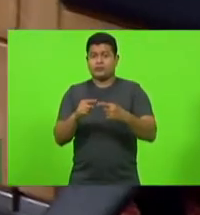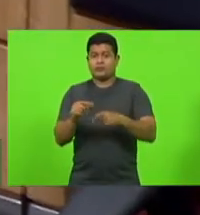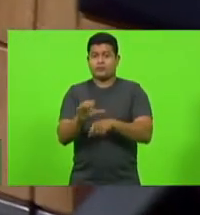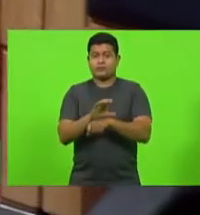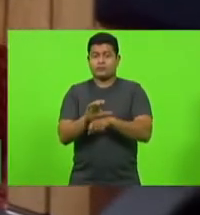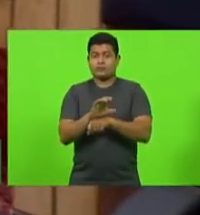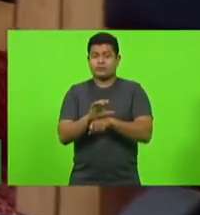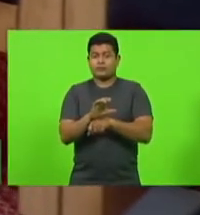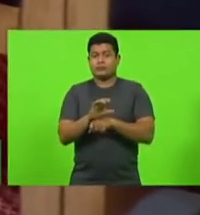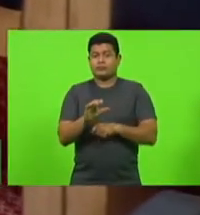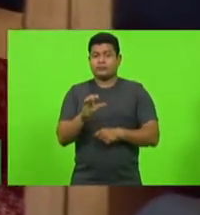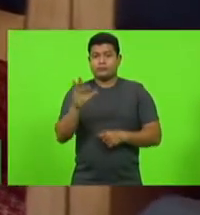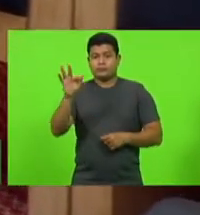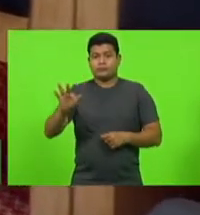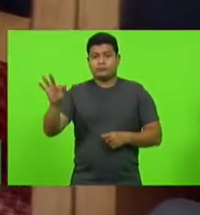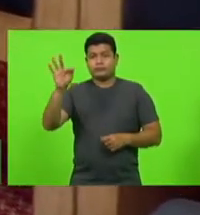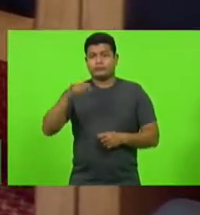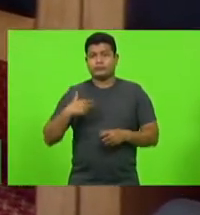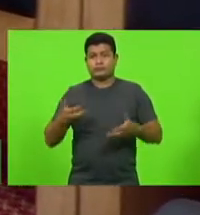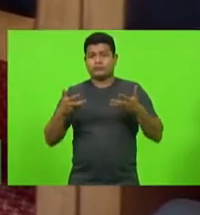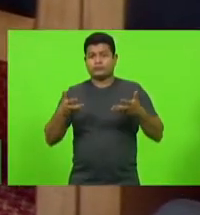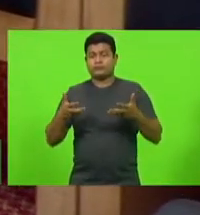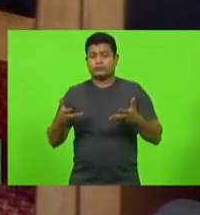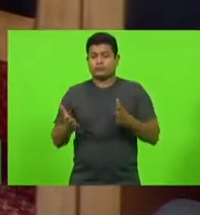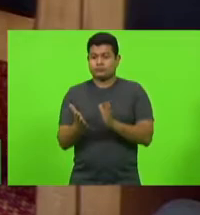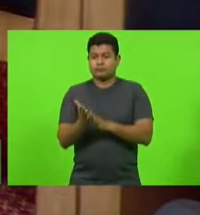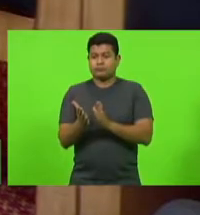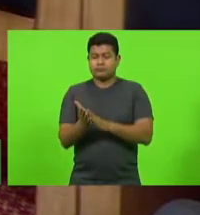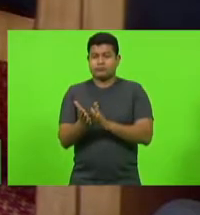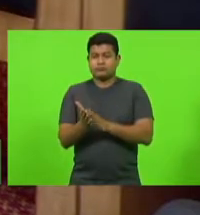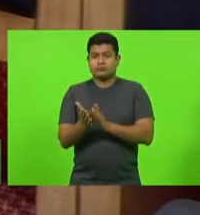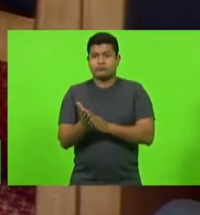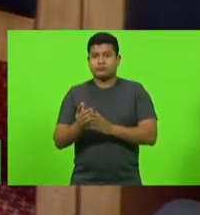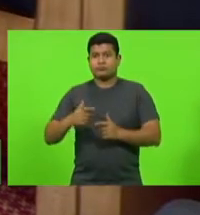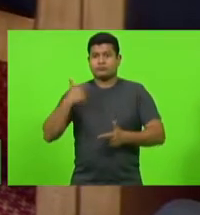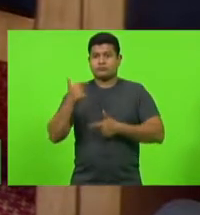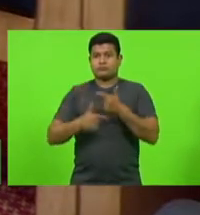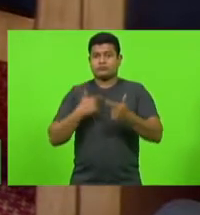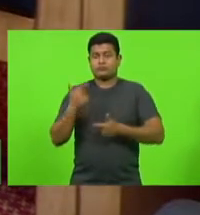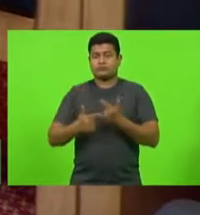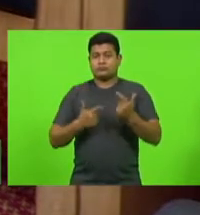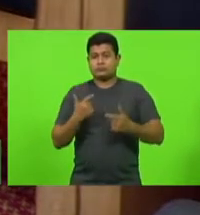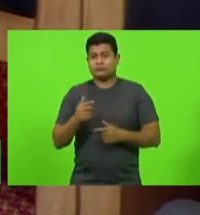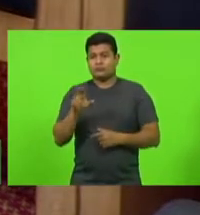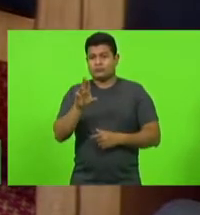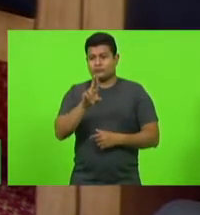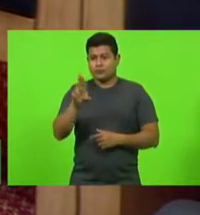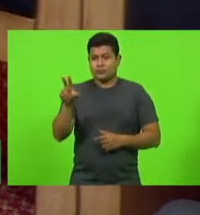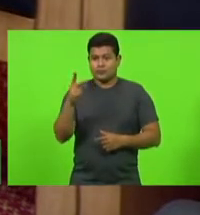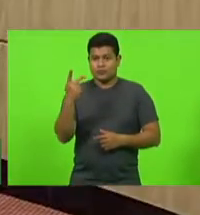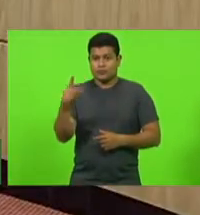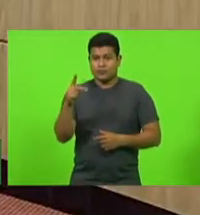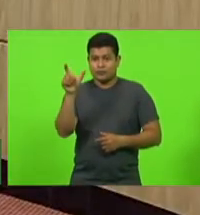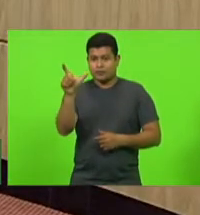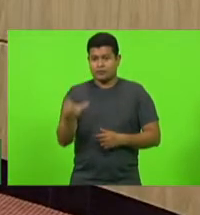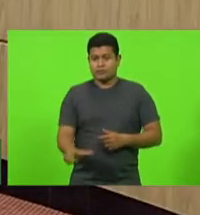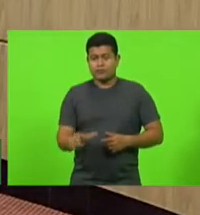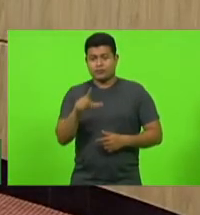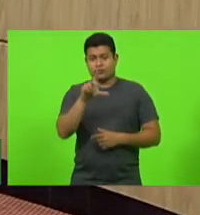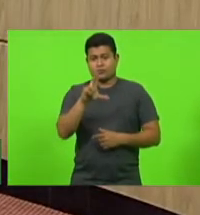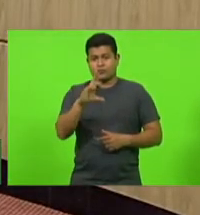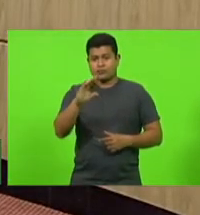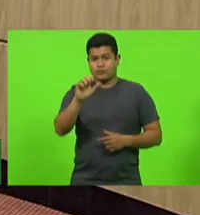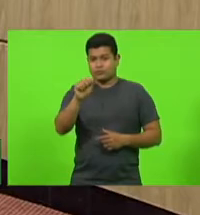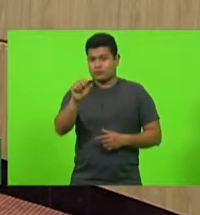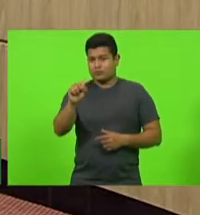Federal. E eu quero aqui enaltecer o trabalho de um garoto chamado Lucas, ele é vereador de Joinville, que, junto